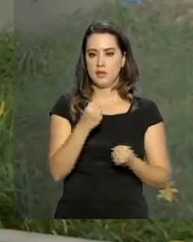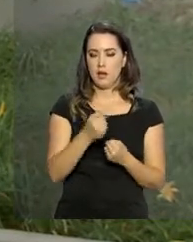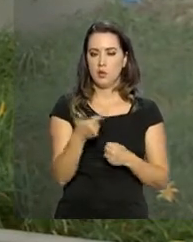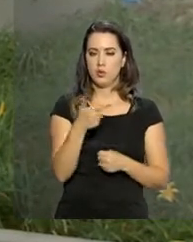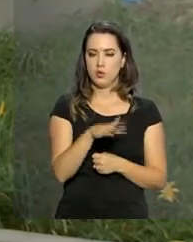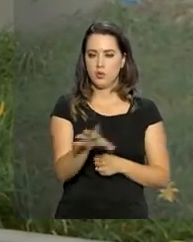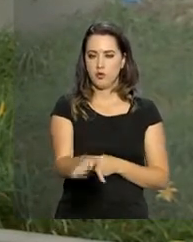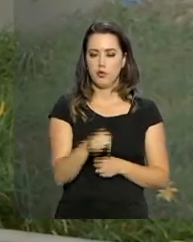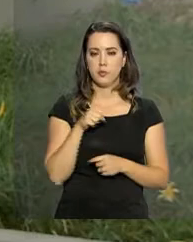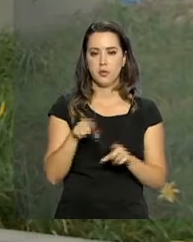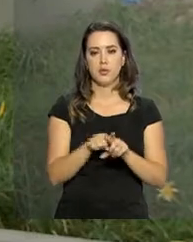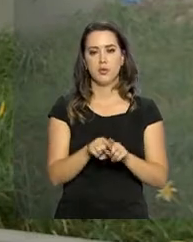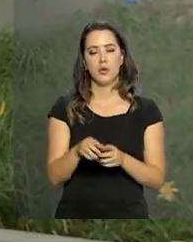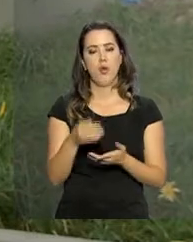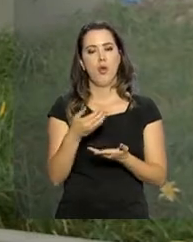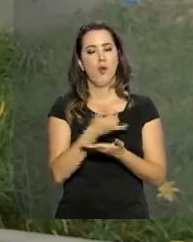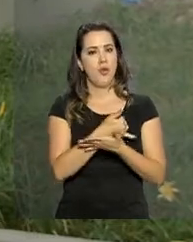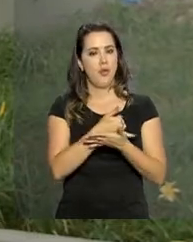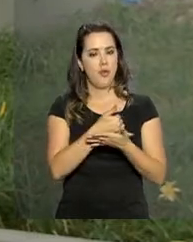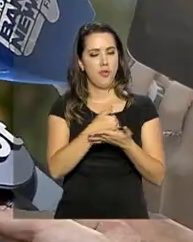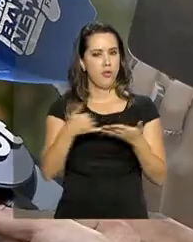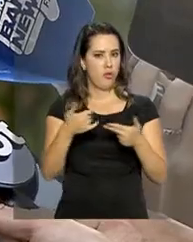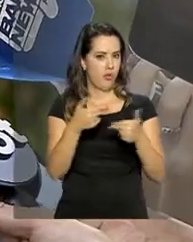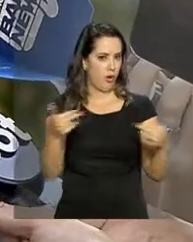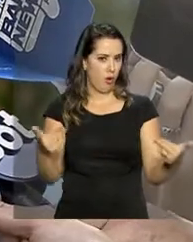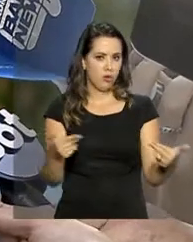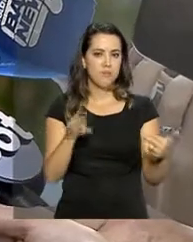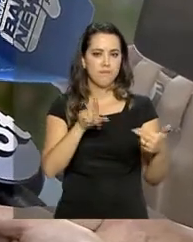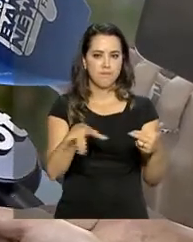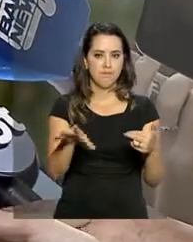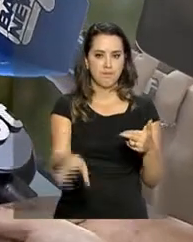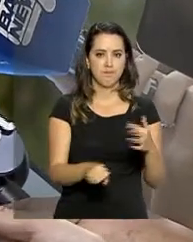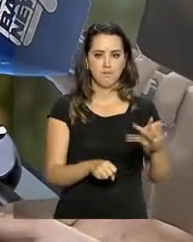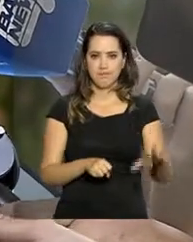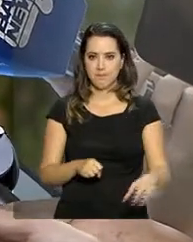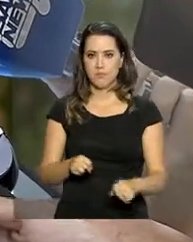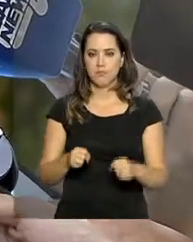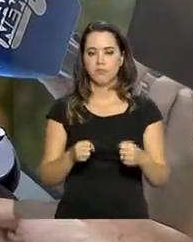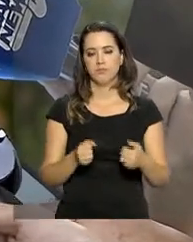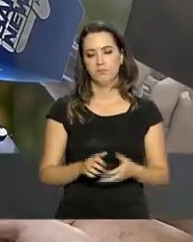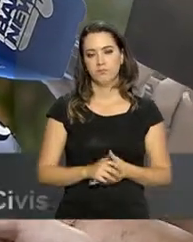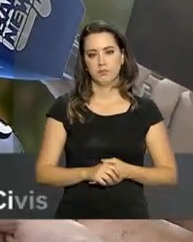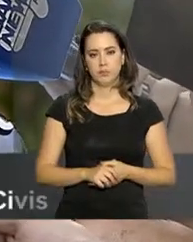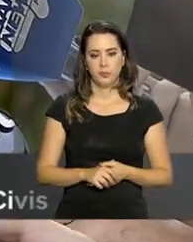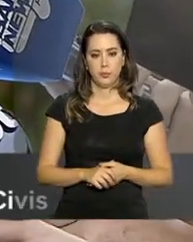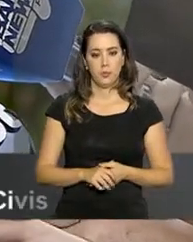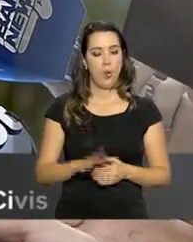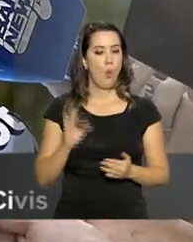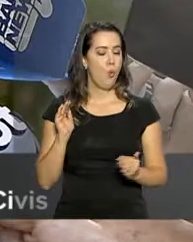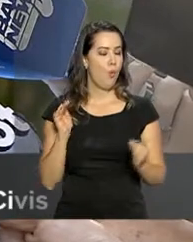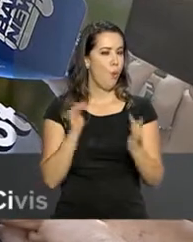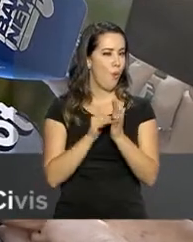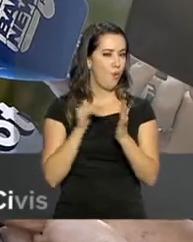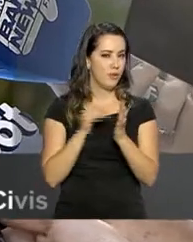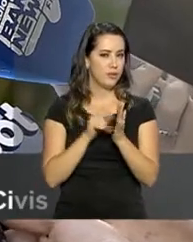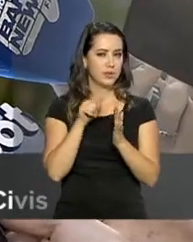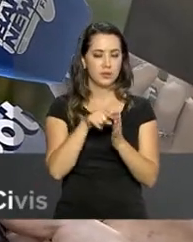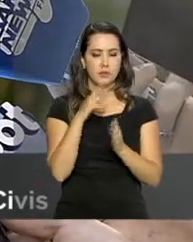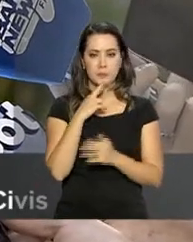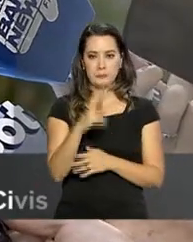drogas como maconha crack e cocaína o grande foco é foi justamente o resultado de investigações criminais